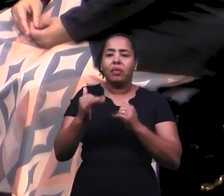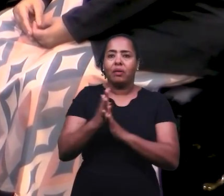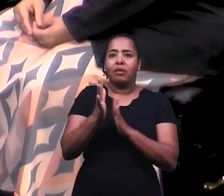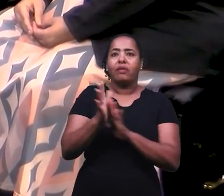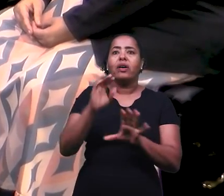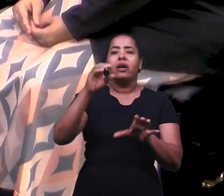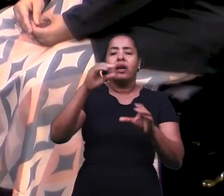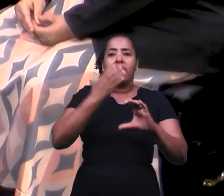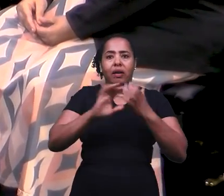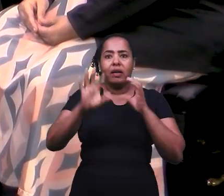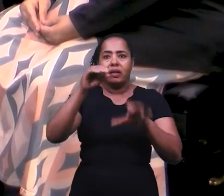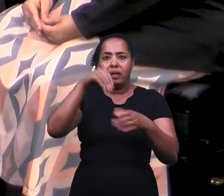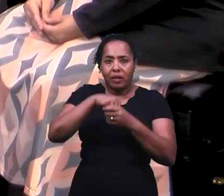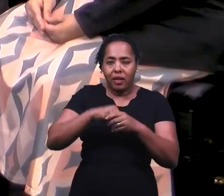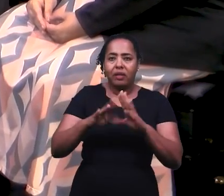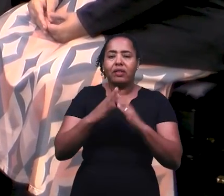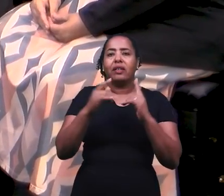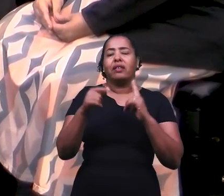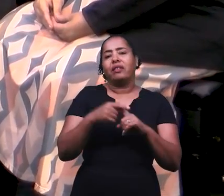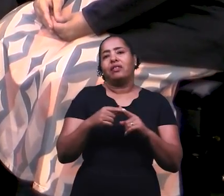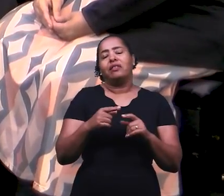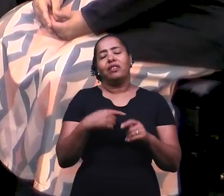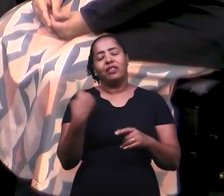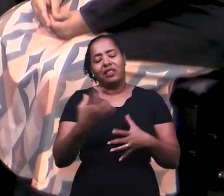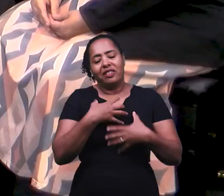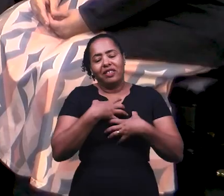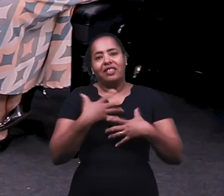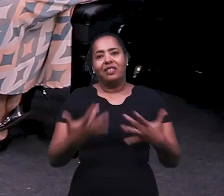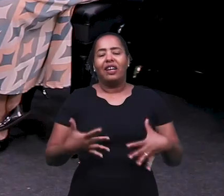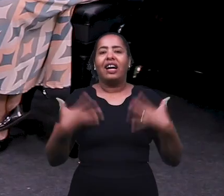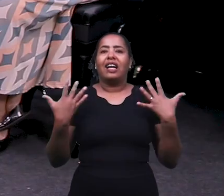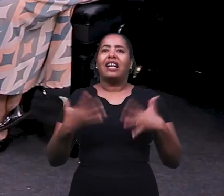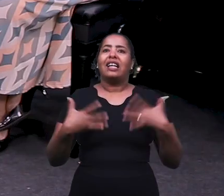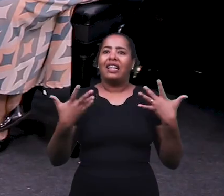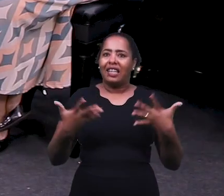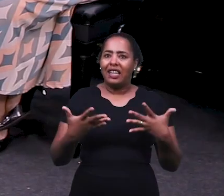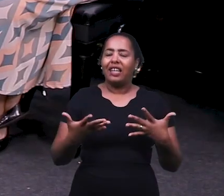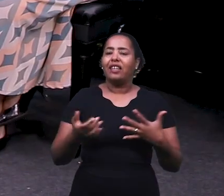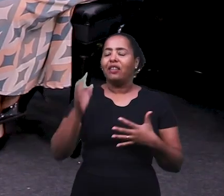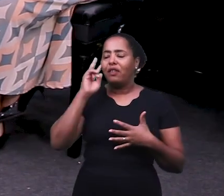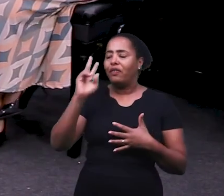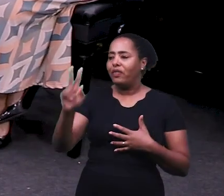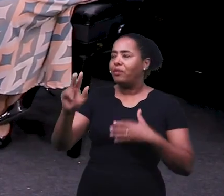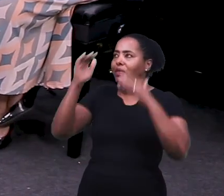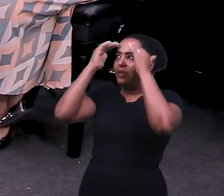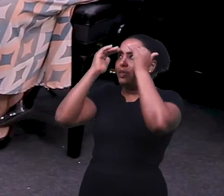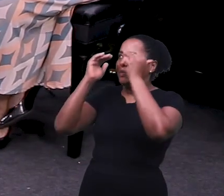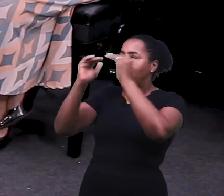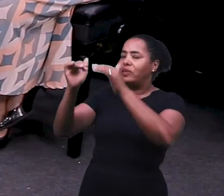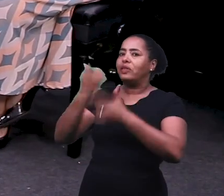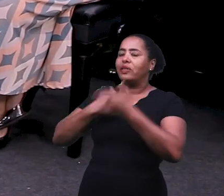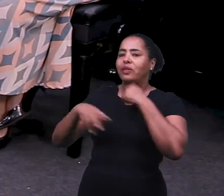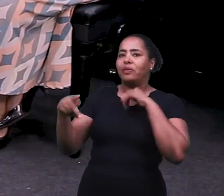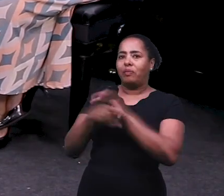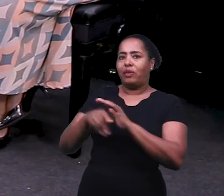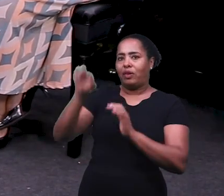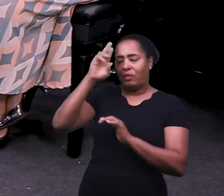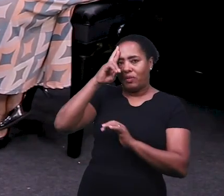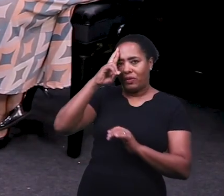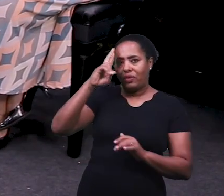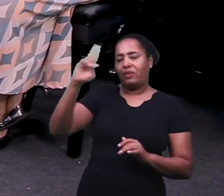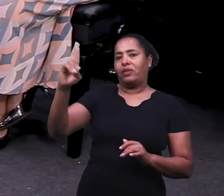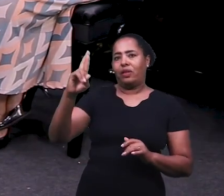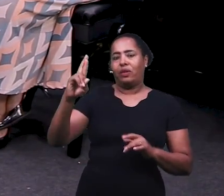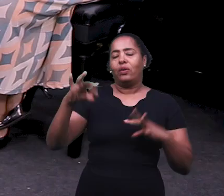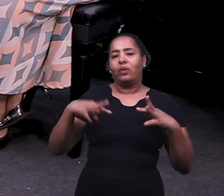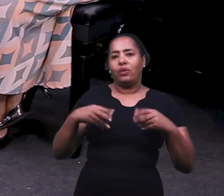mensagem com experiência sobre esse louvor, né, canta nas igrejas e aí pra gente é uma alegria, porque a gente vê que a gente tá fazendo a vontade do Senhor,